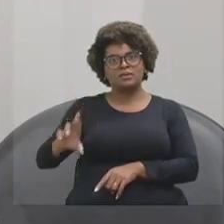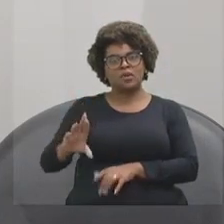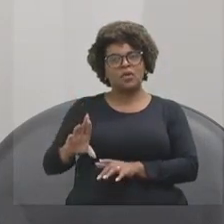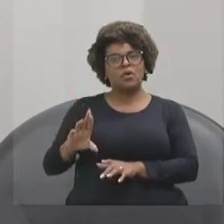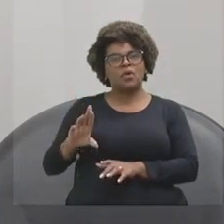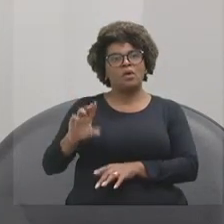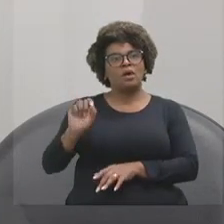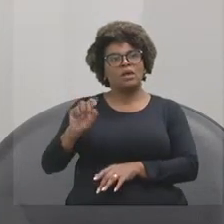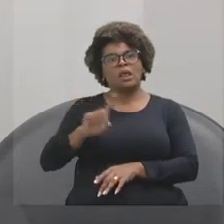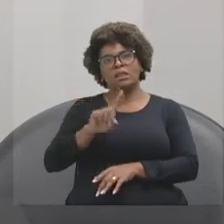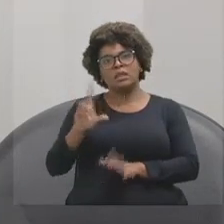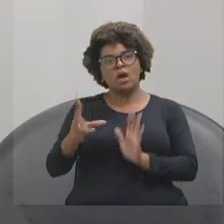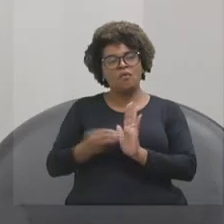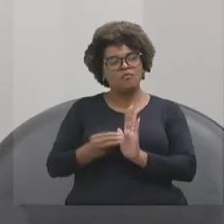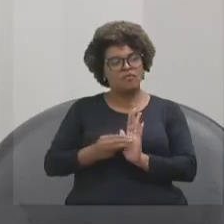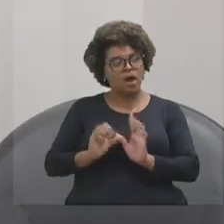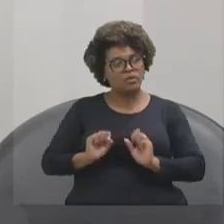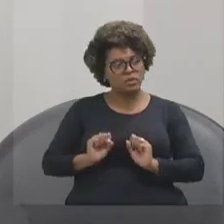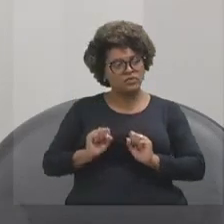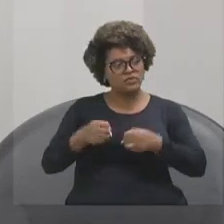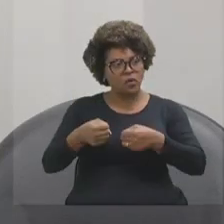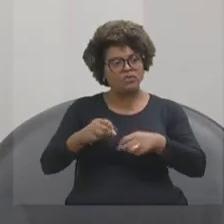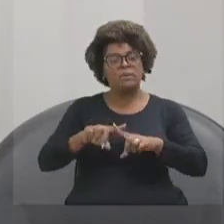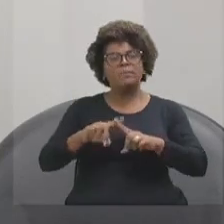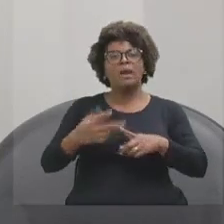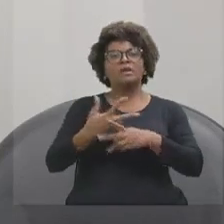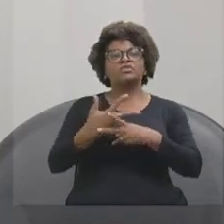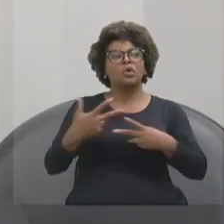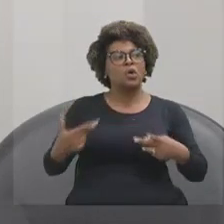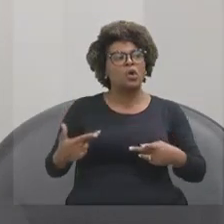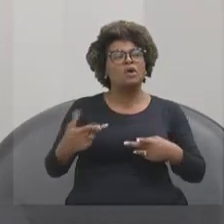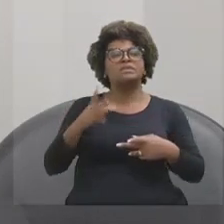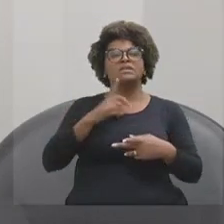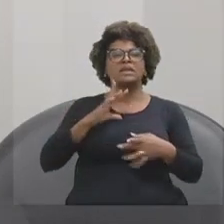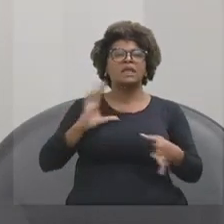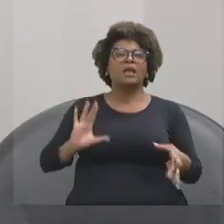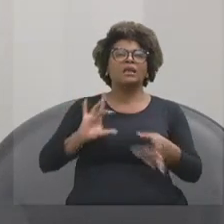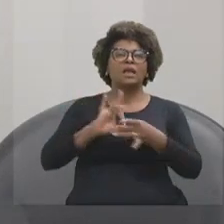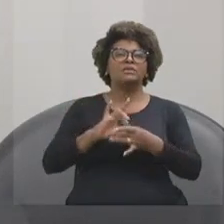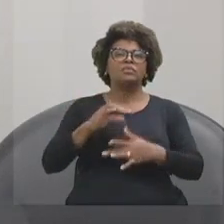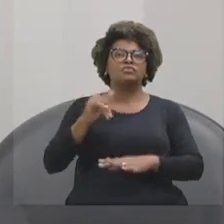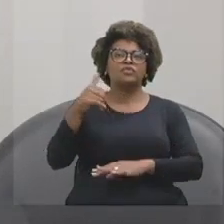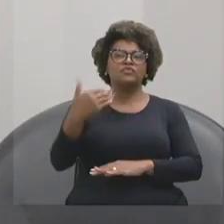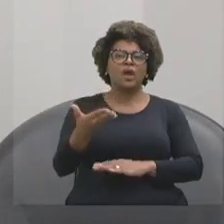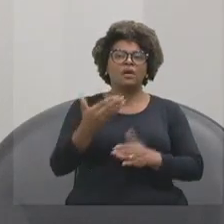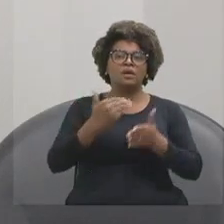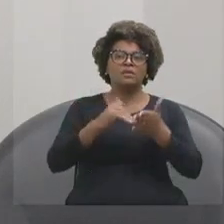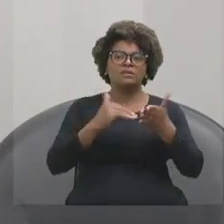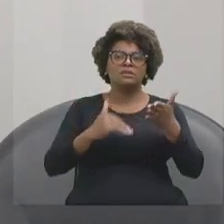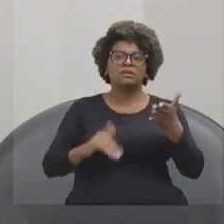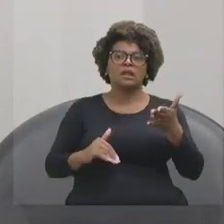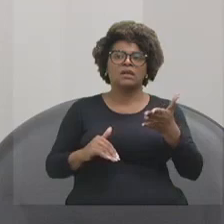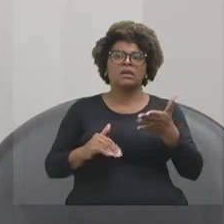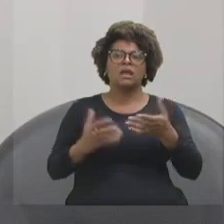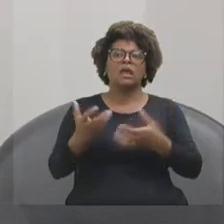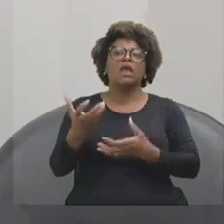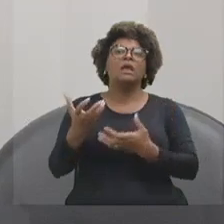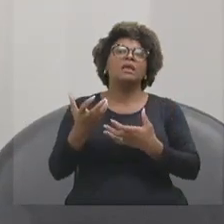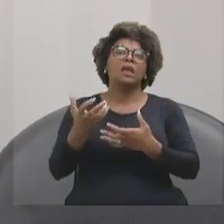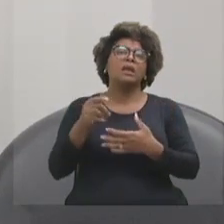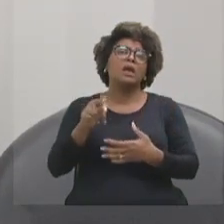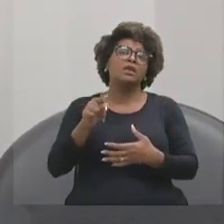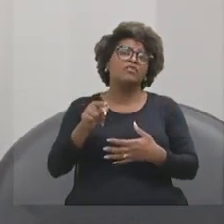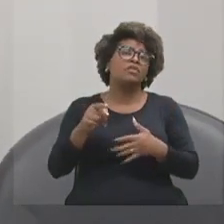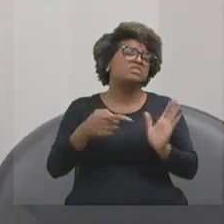burocráticas às vezes até ligadas a questões externas a sua secretaria que faz então eu queria levantar